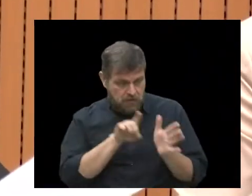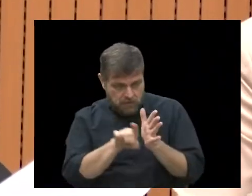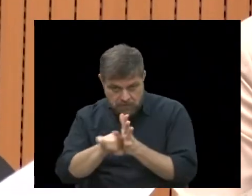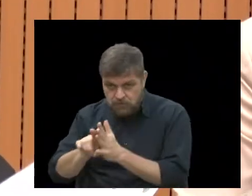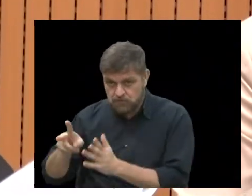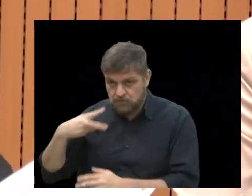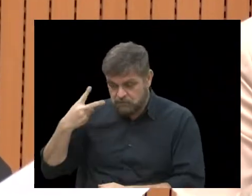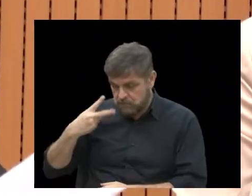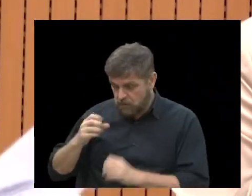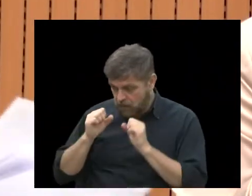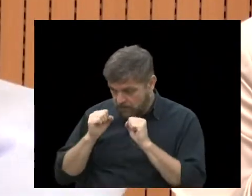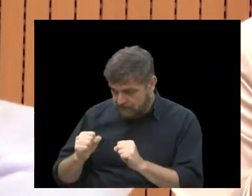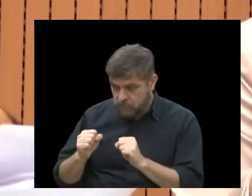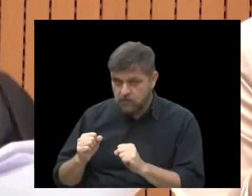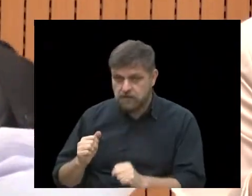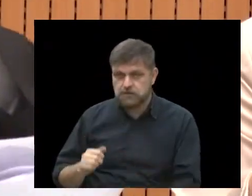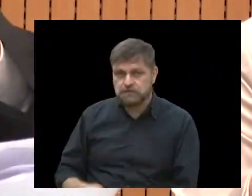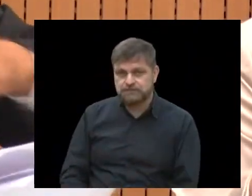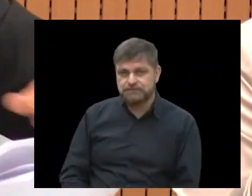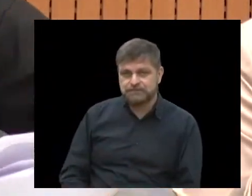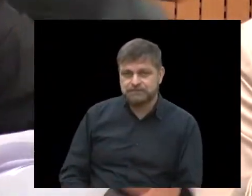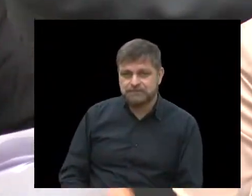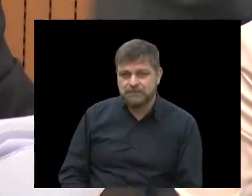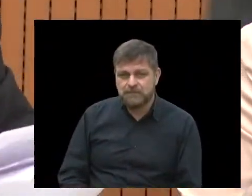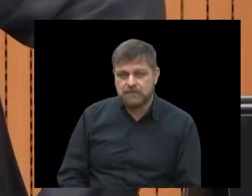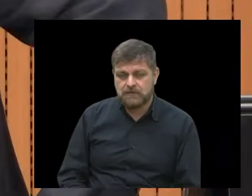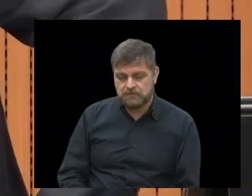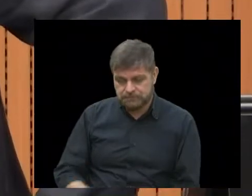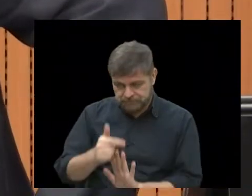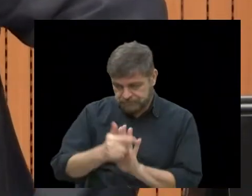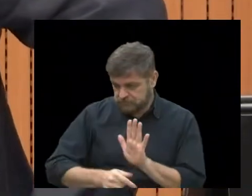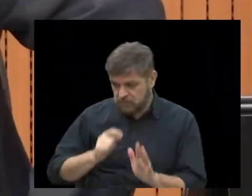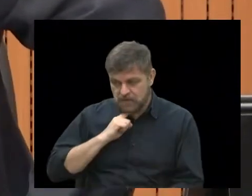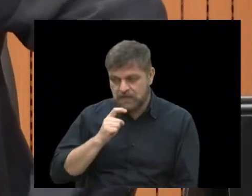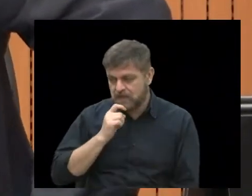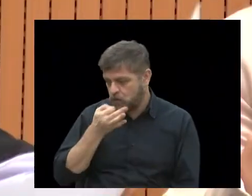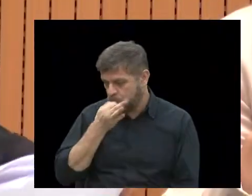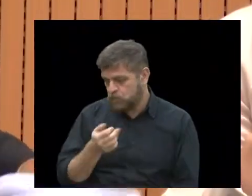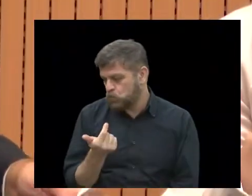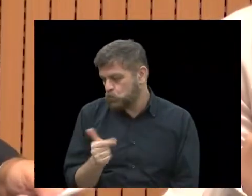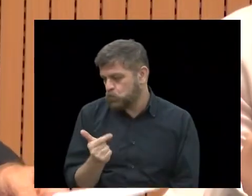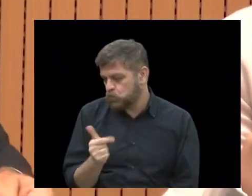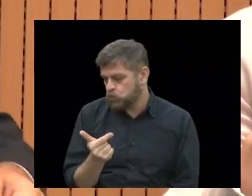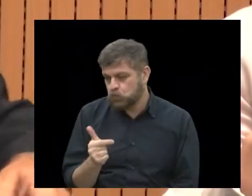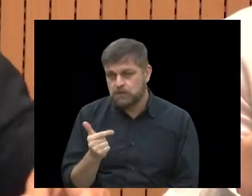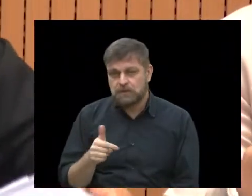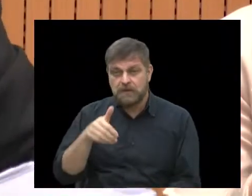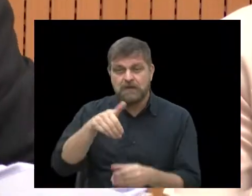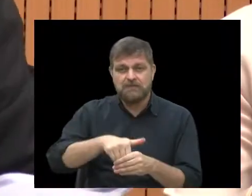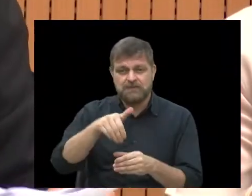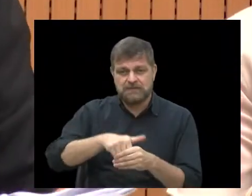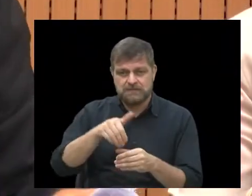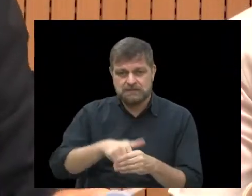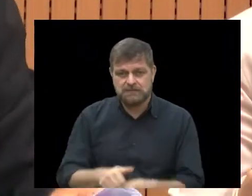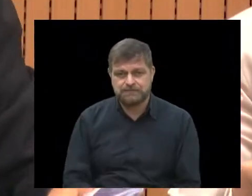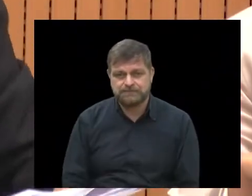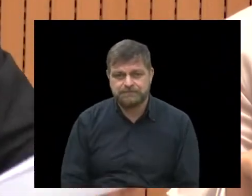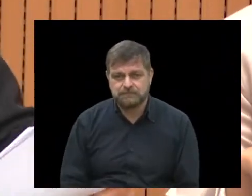discussão. Há vereadores a discutir, professor Alberto? Não há vereadores para discutir. Não havendo vereador discutir, a votação.